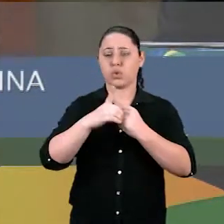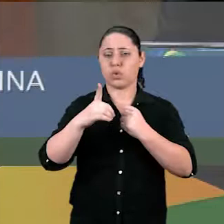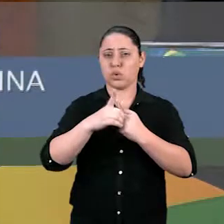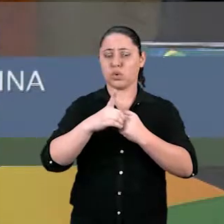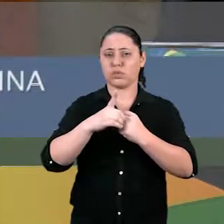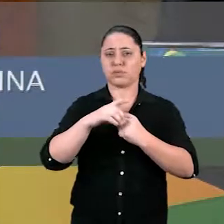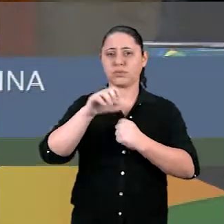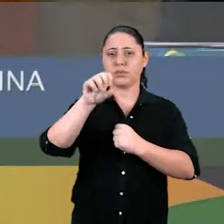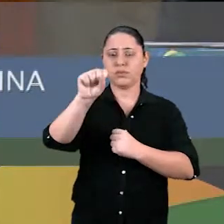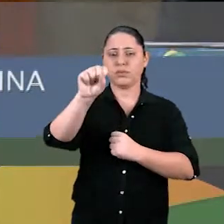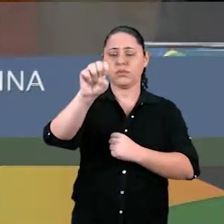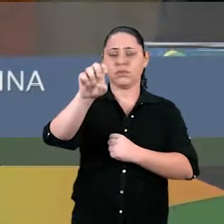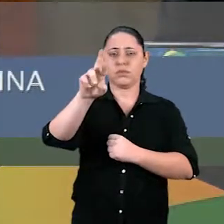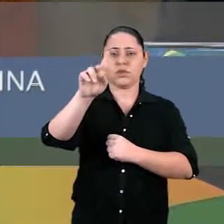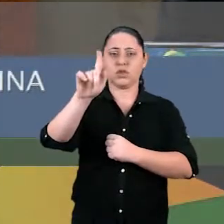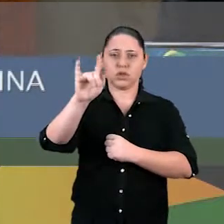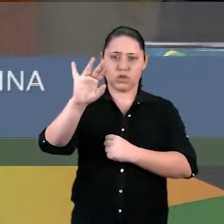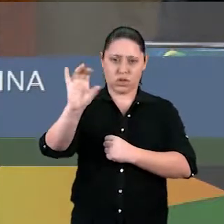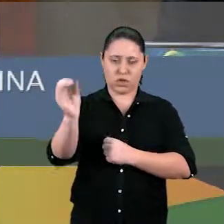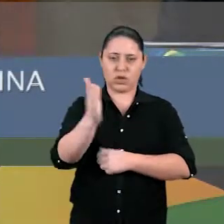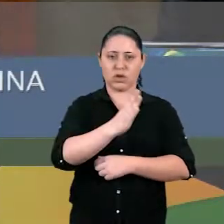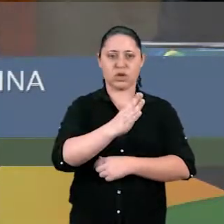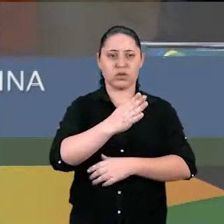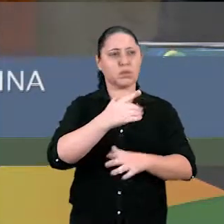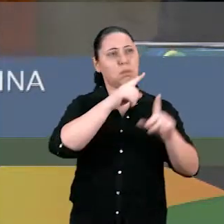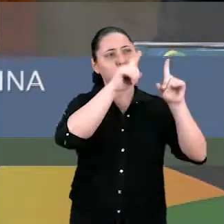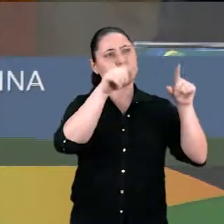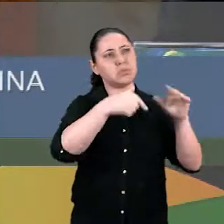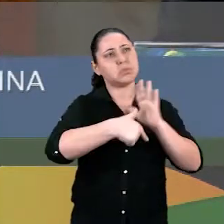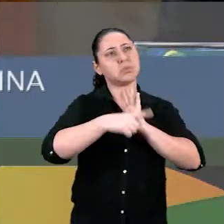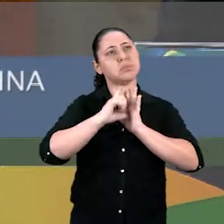do Dr. Sérgio Vitor no painel anterior.